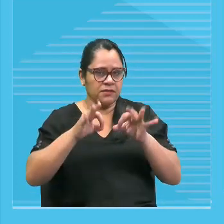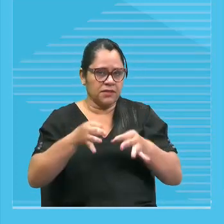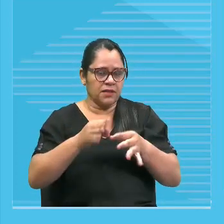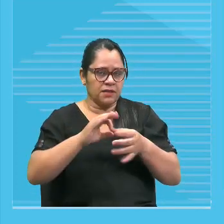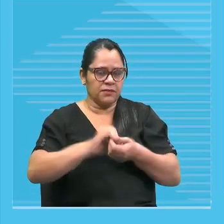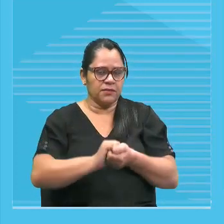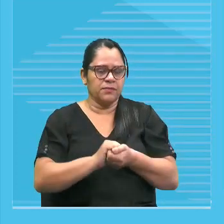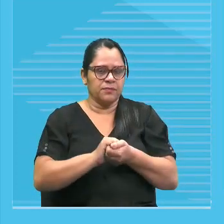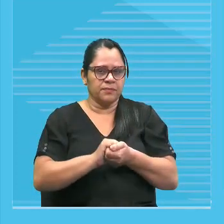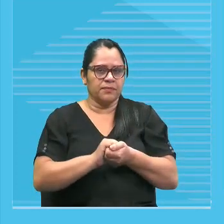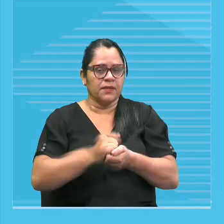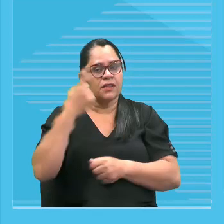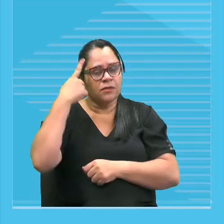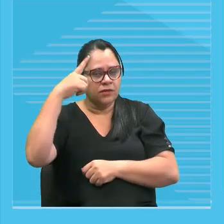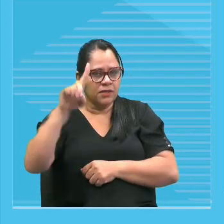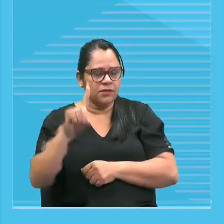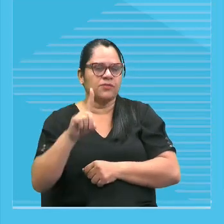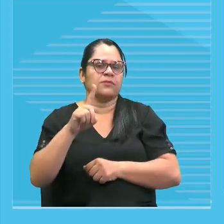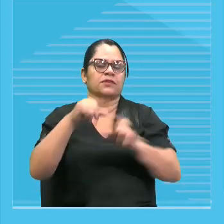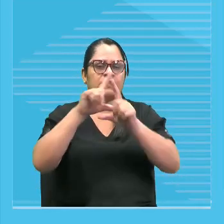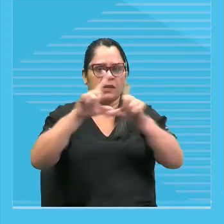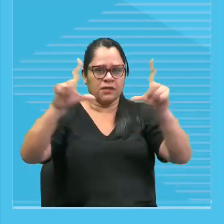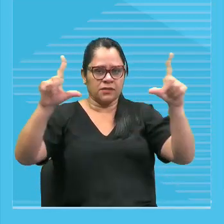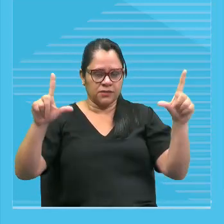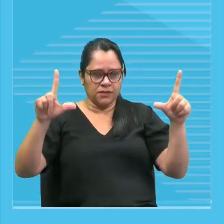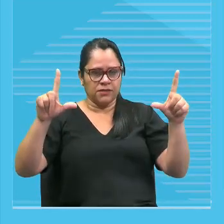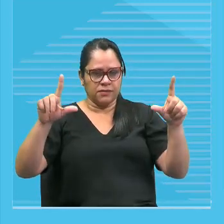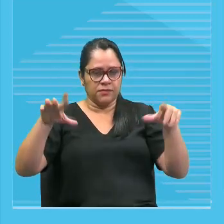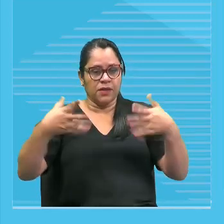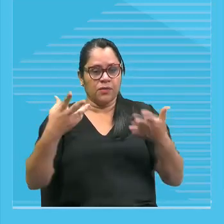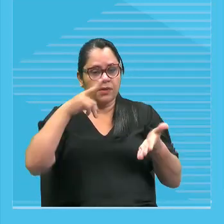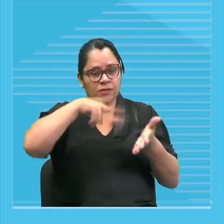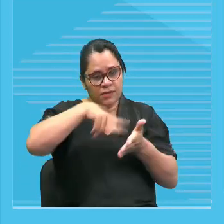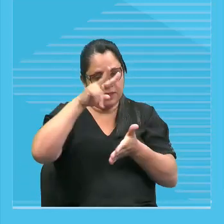Jackson vai deixar em tela cheia enquanto eu faço a leitura